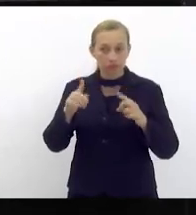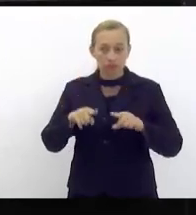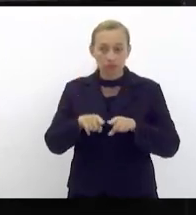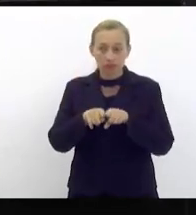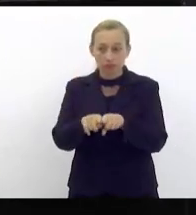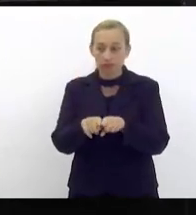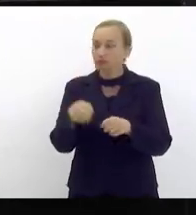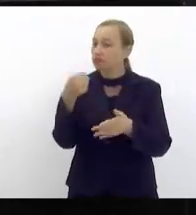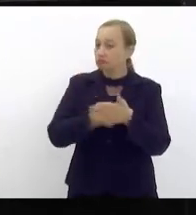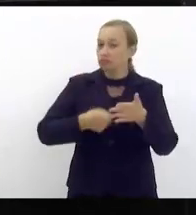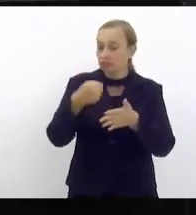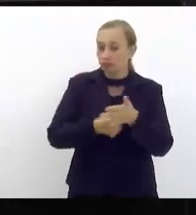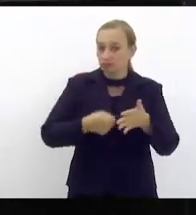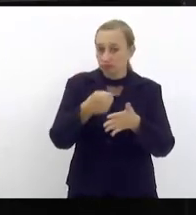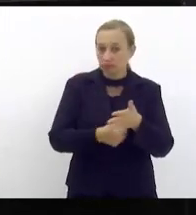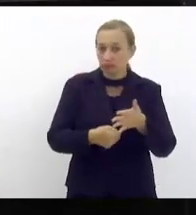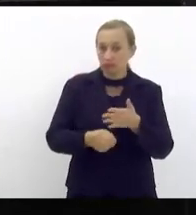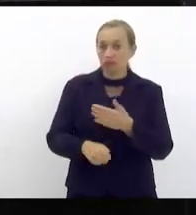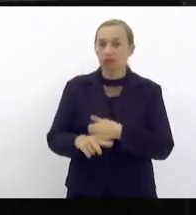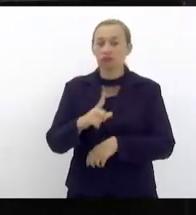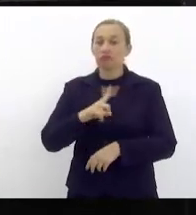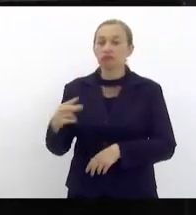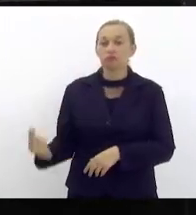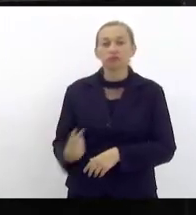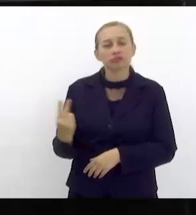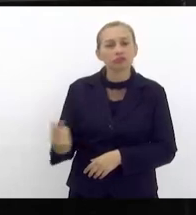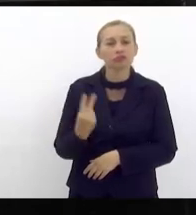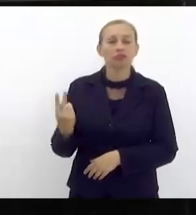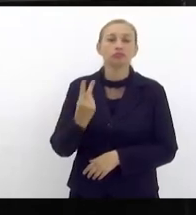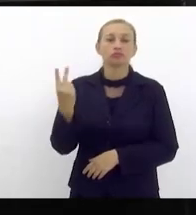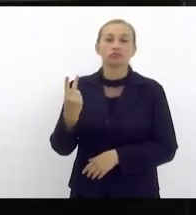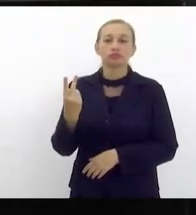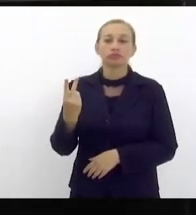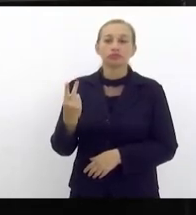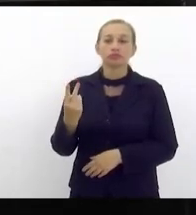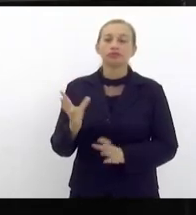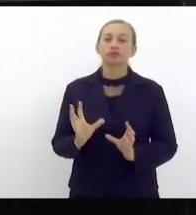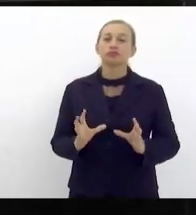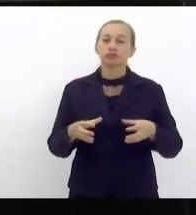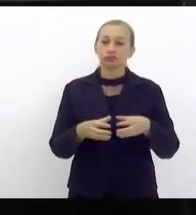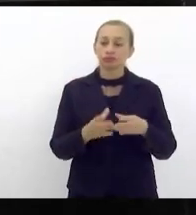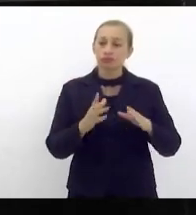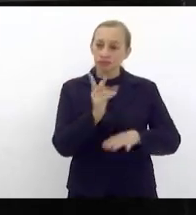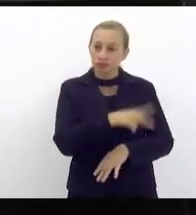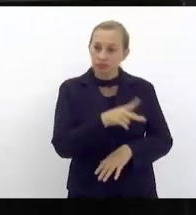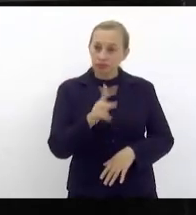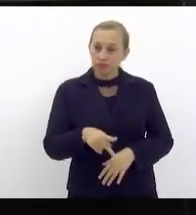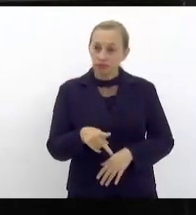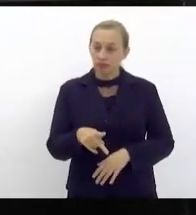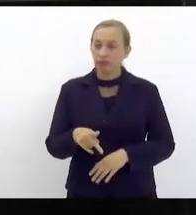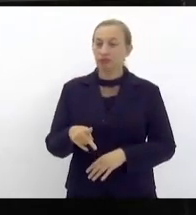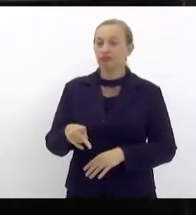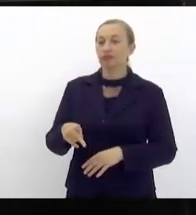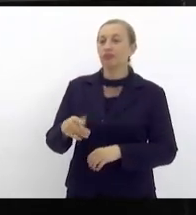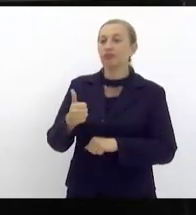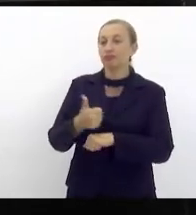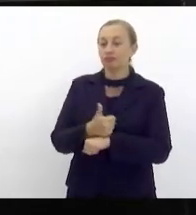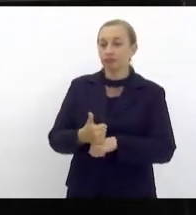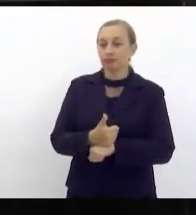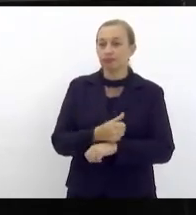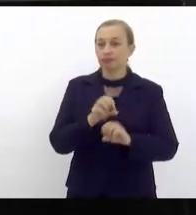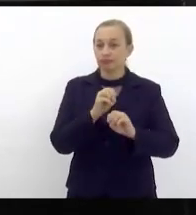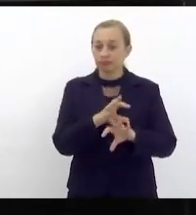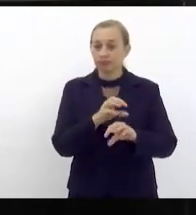da luta que a gente trava que é pela valorização do corpo docente e dos profissionais em educação